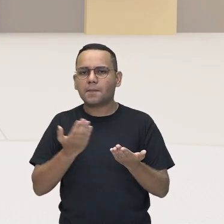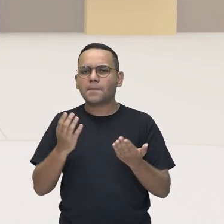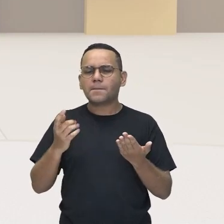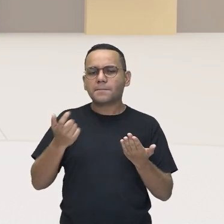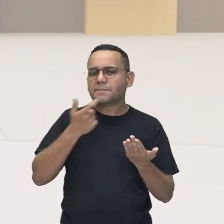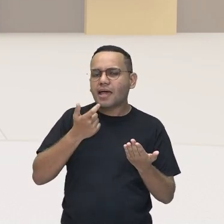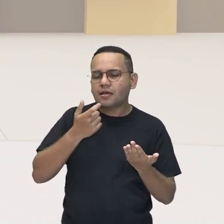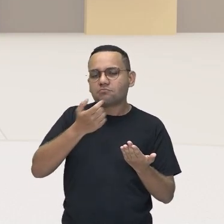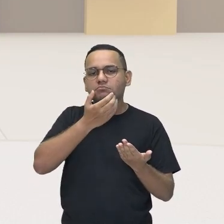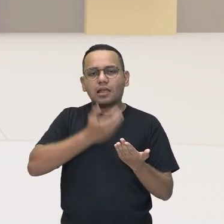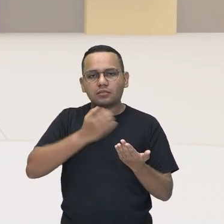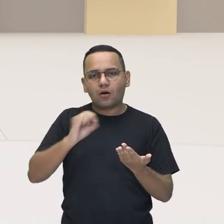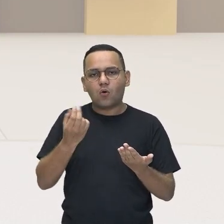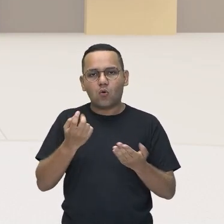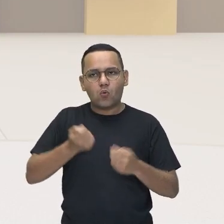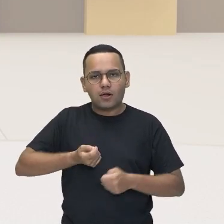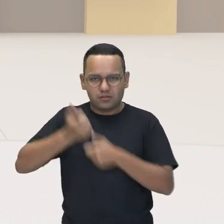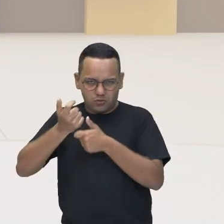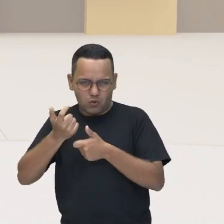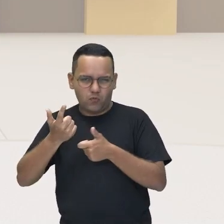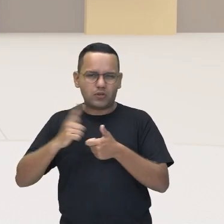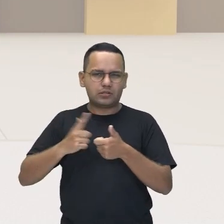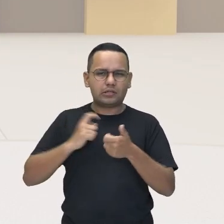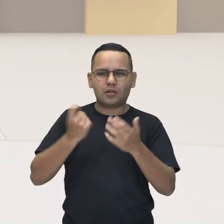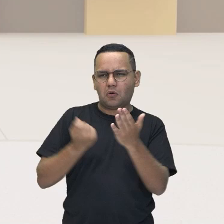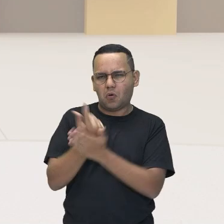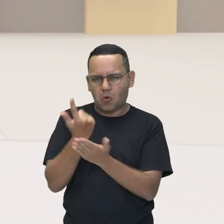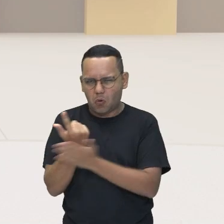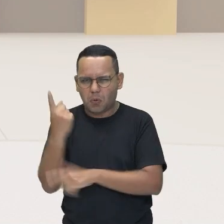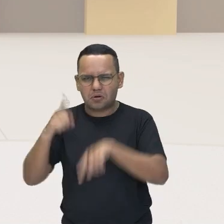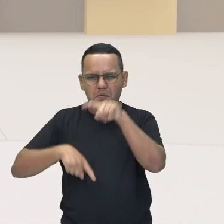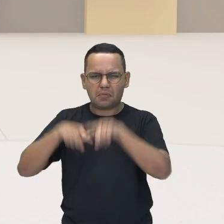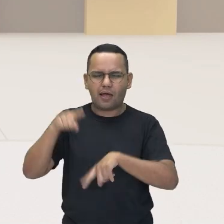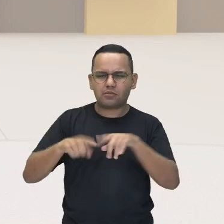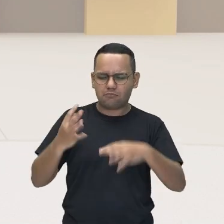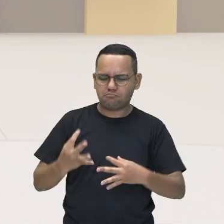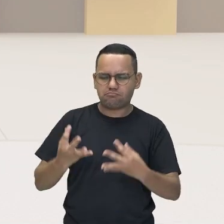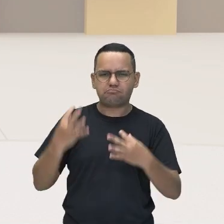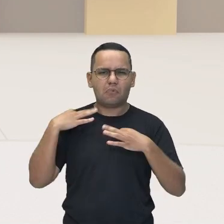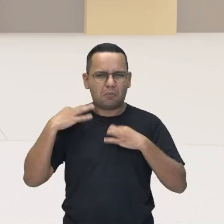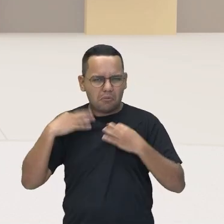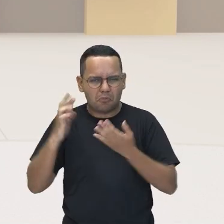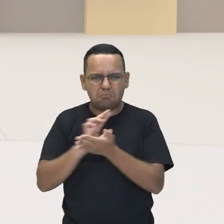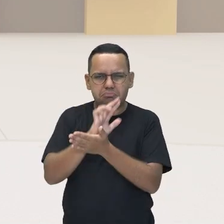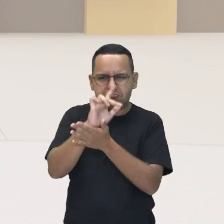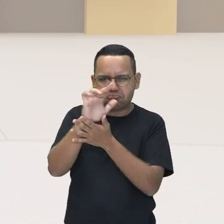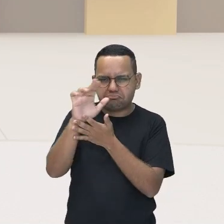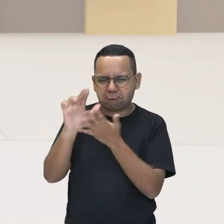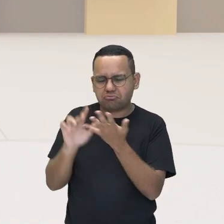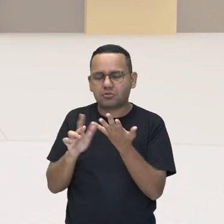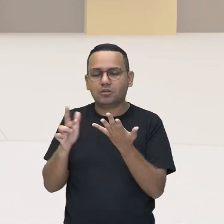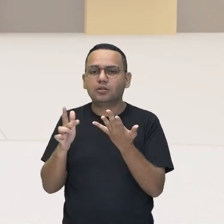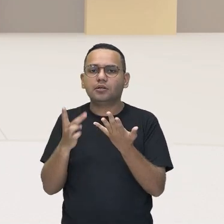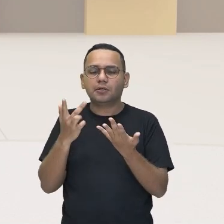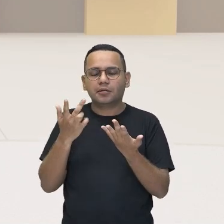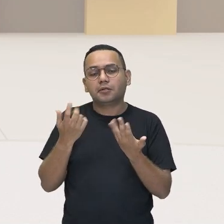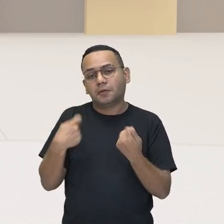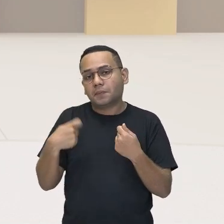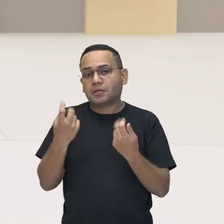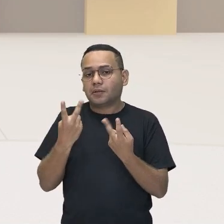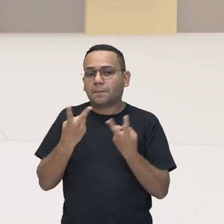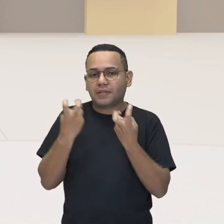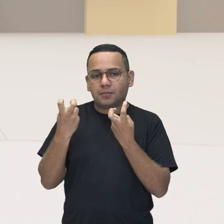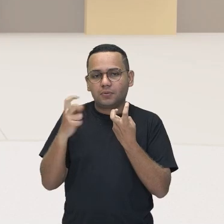que se gasta bastante com comida, com presentes, né? Então, essa é uma desvantagem que também deve ser levada em consideração com